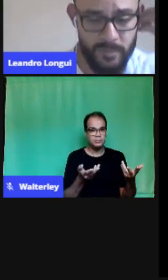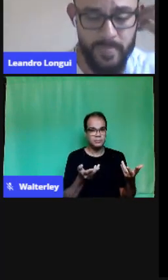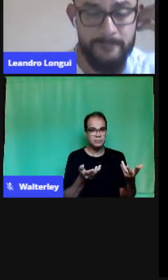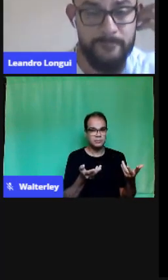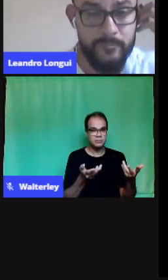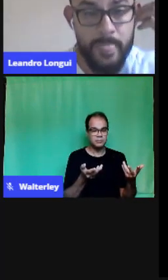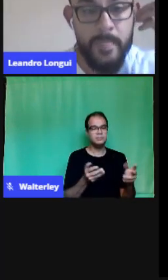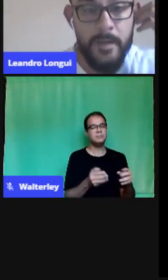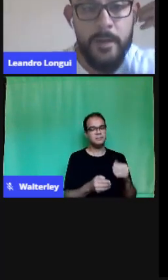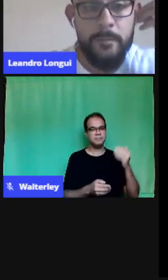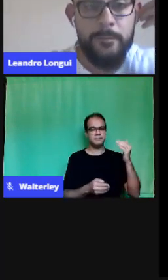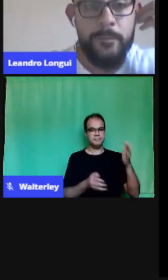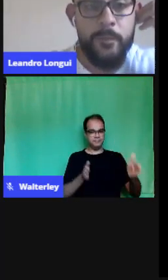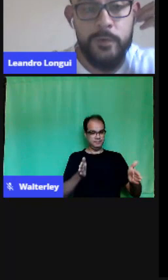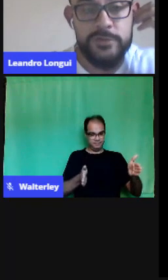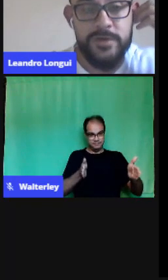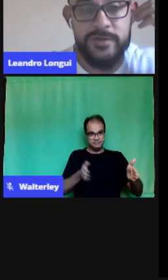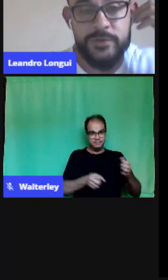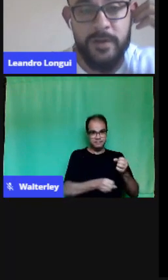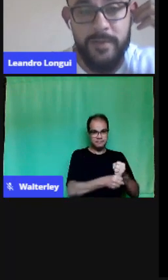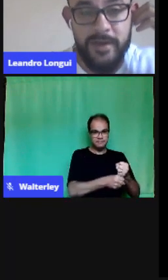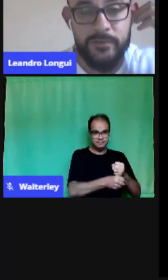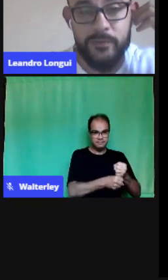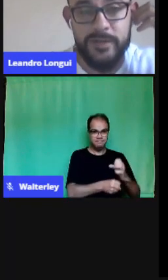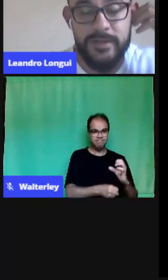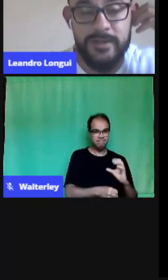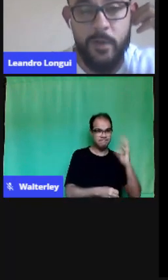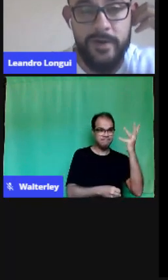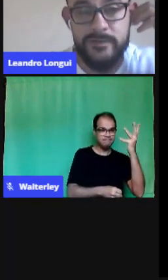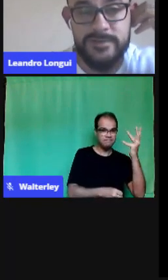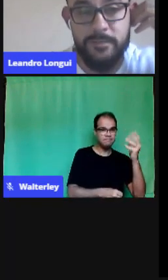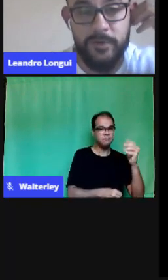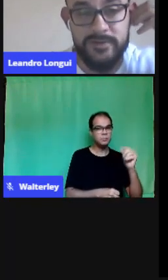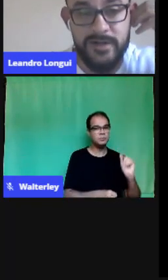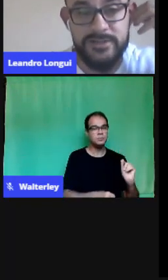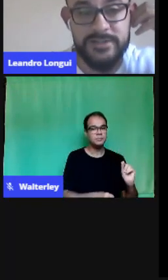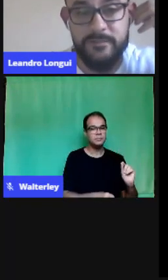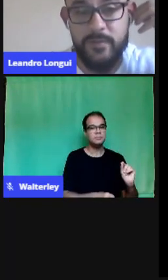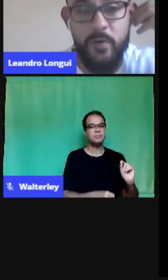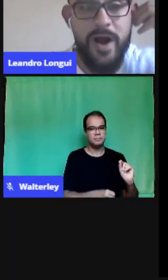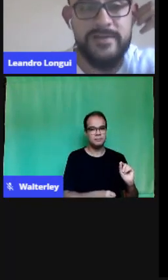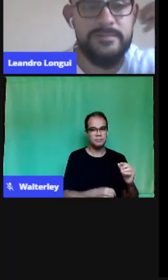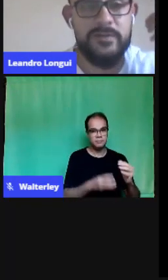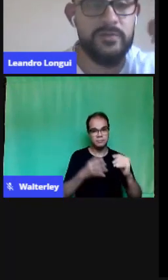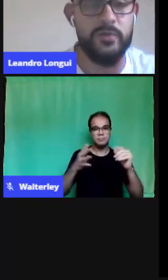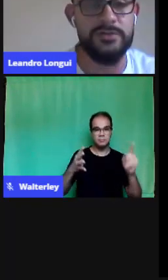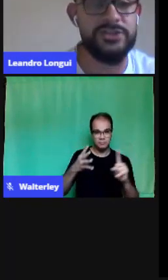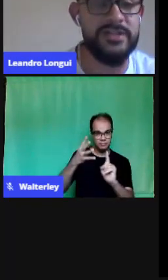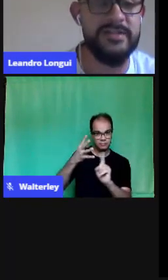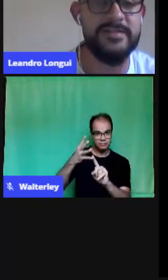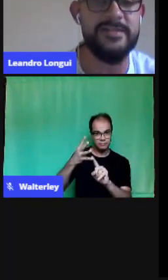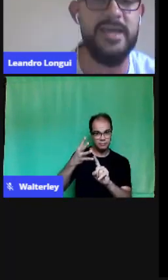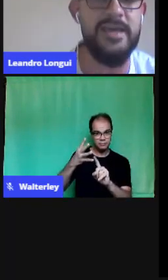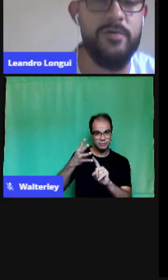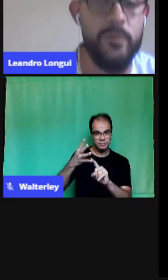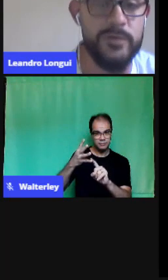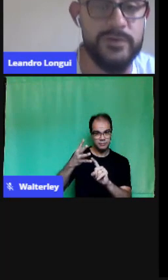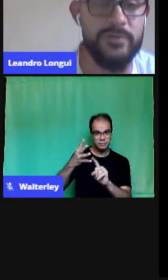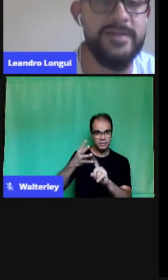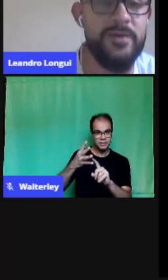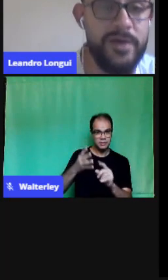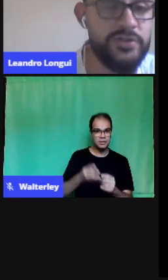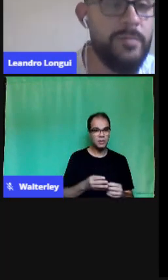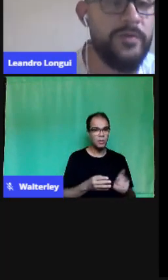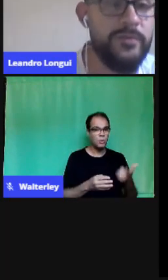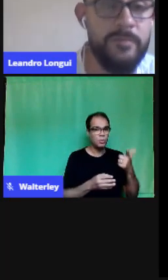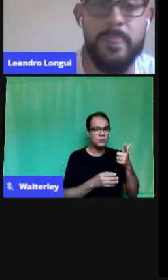período. O último questionamento, e não menos importante, quais metodologias e recursos?